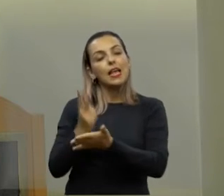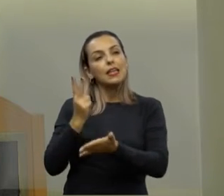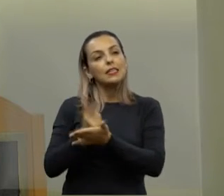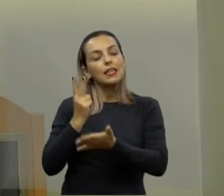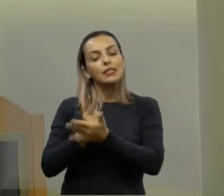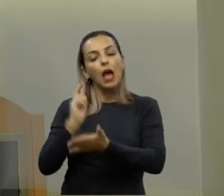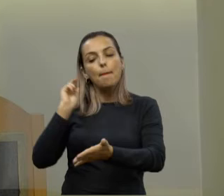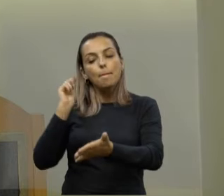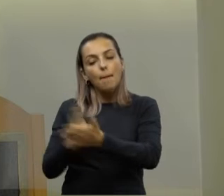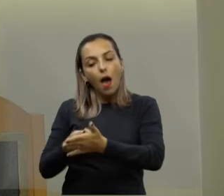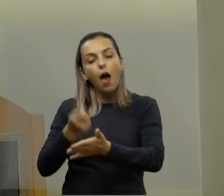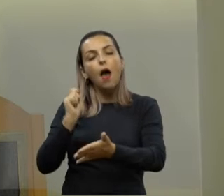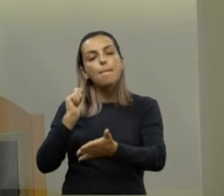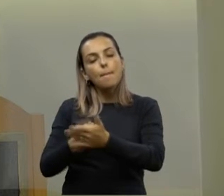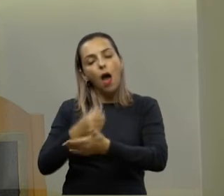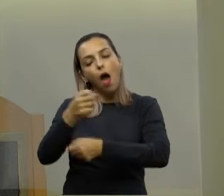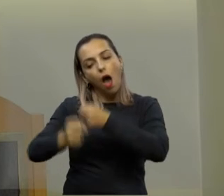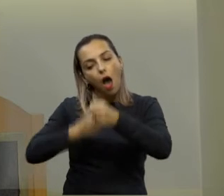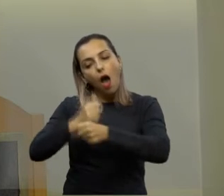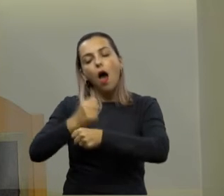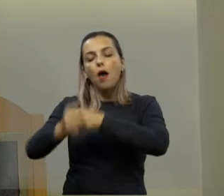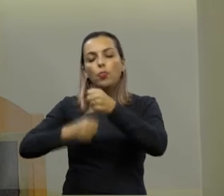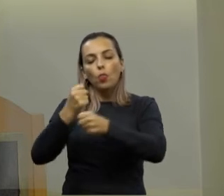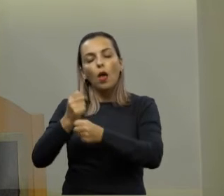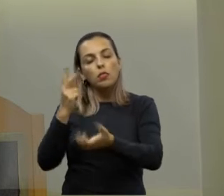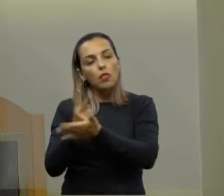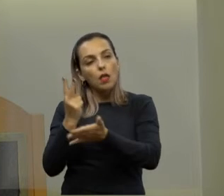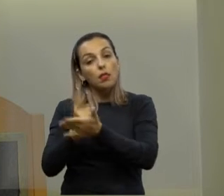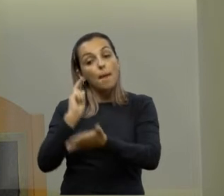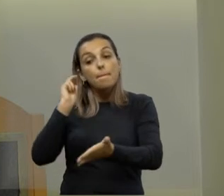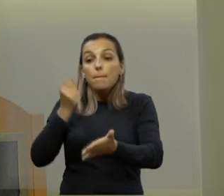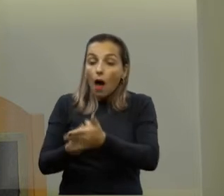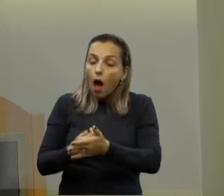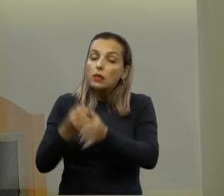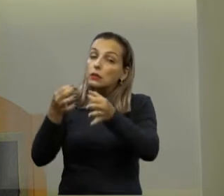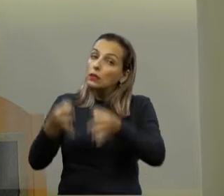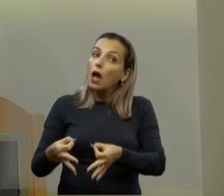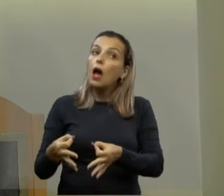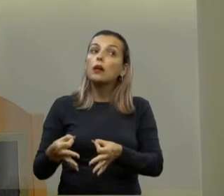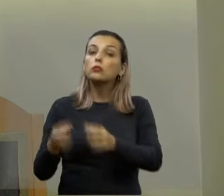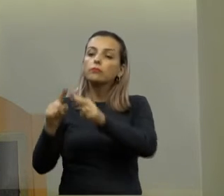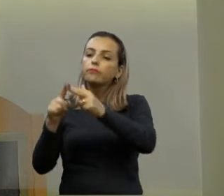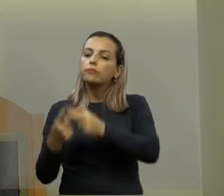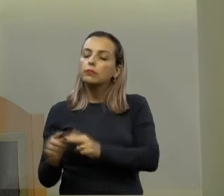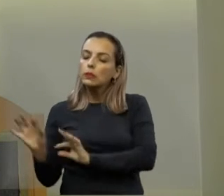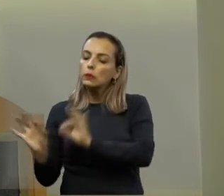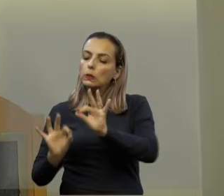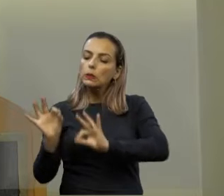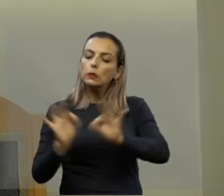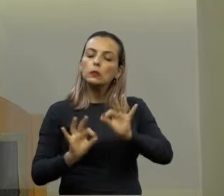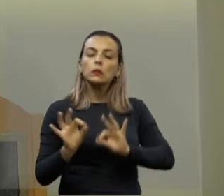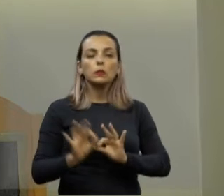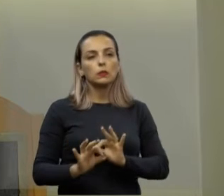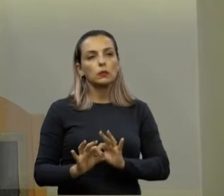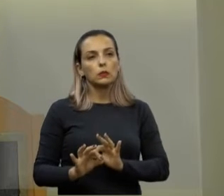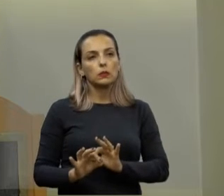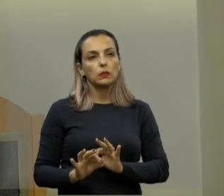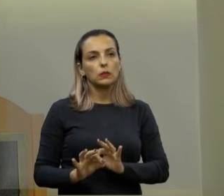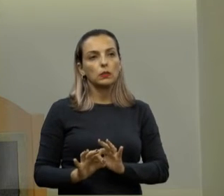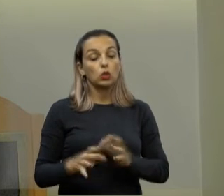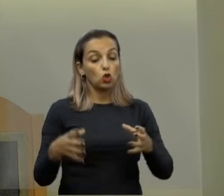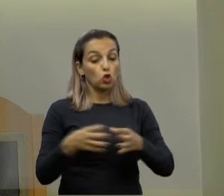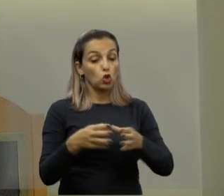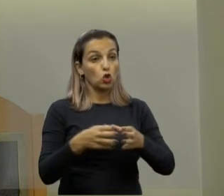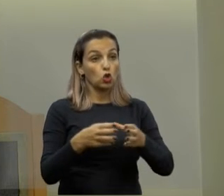paga a taxa de manutenção esse daqui pago todo ano para outra semana atenção e circulares um a classe